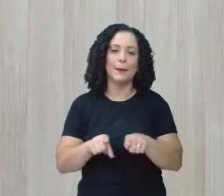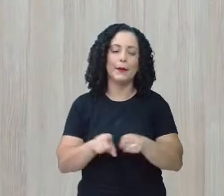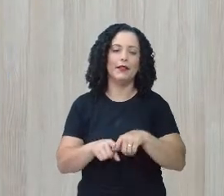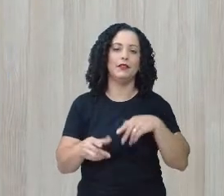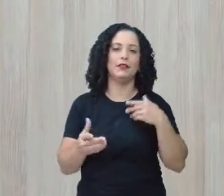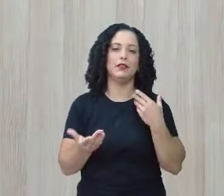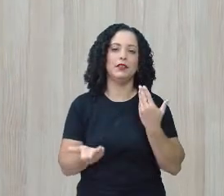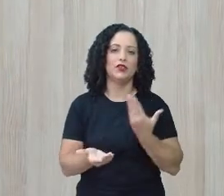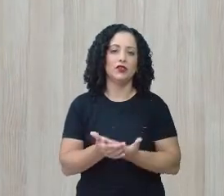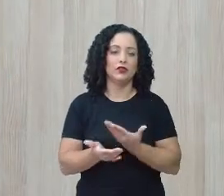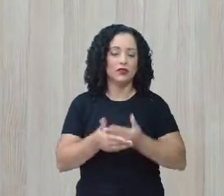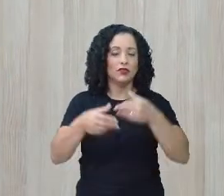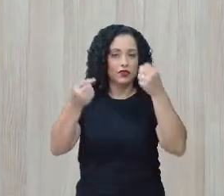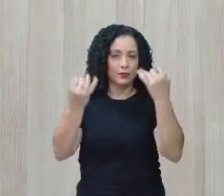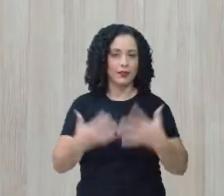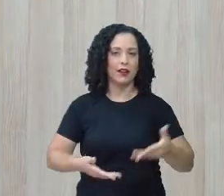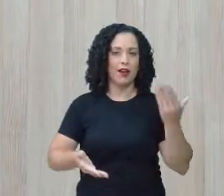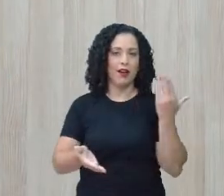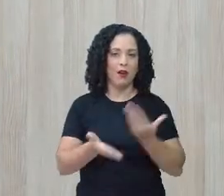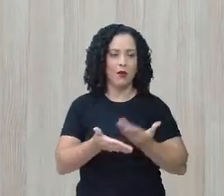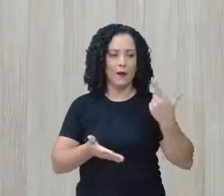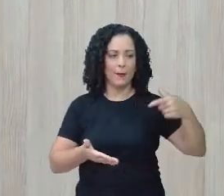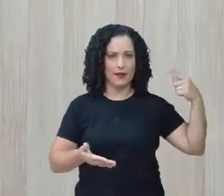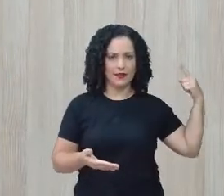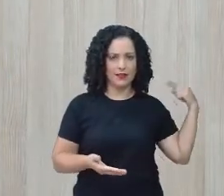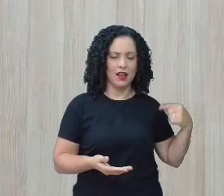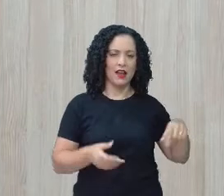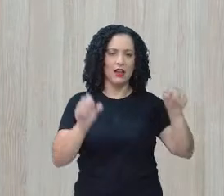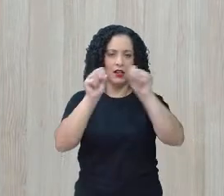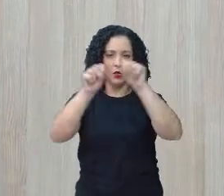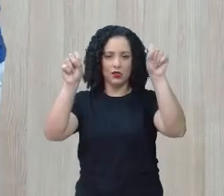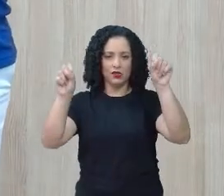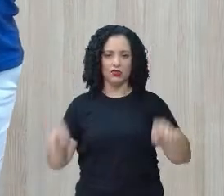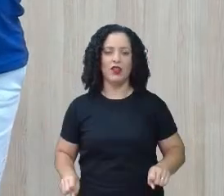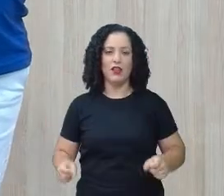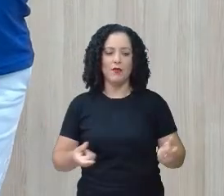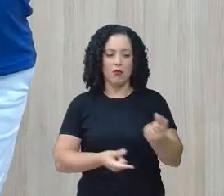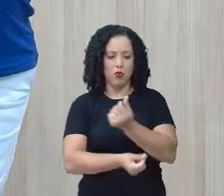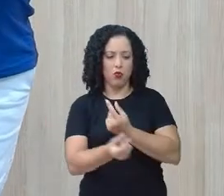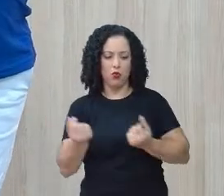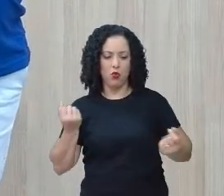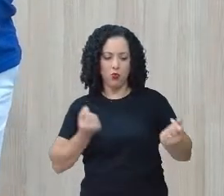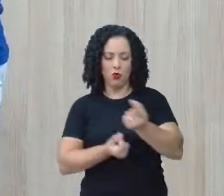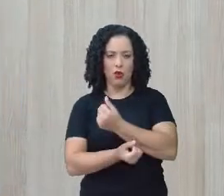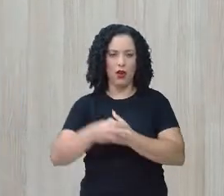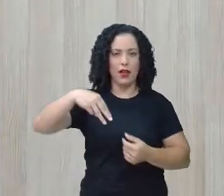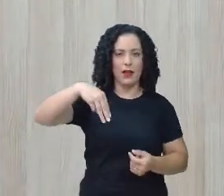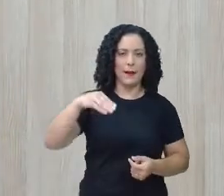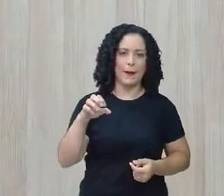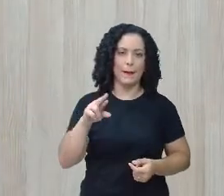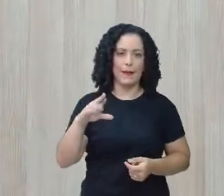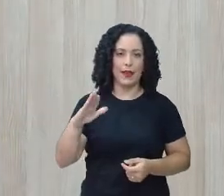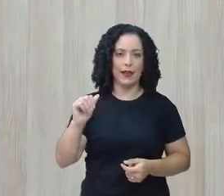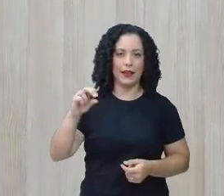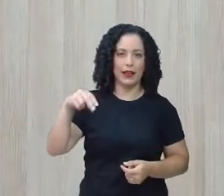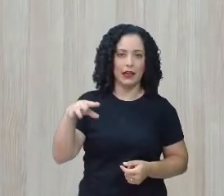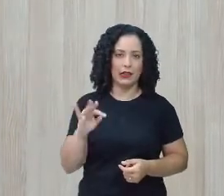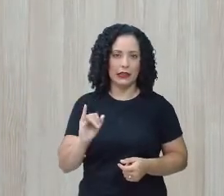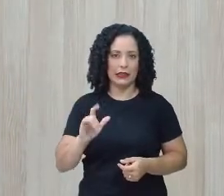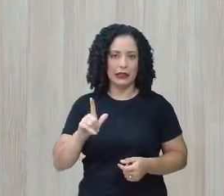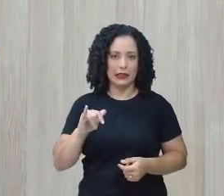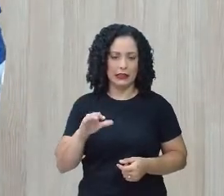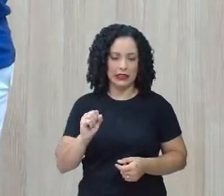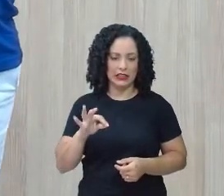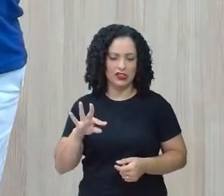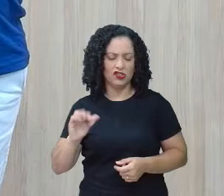gente falou sobre o sistema mercantilista, né? Falou um pouco sobre o absolutismo. E a gente vai